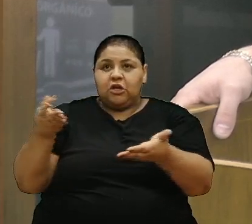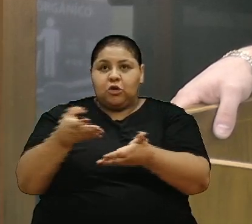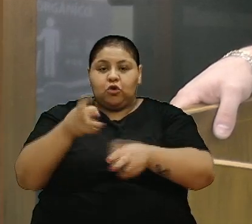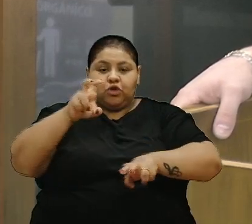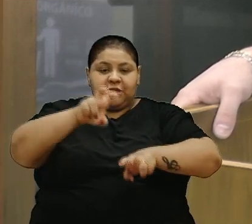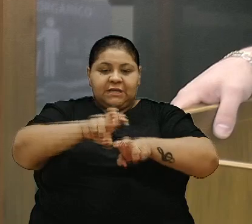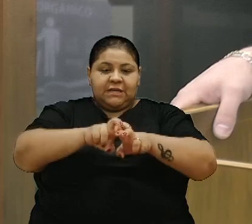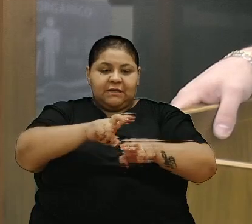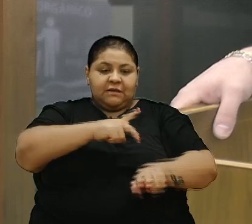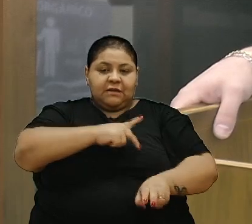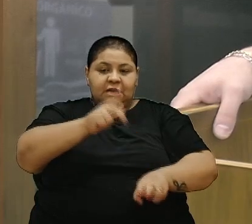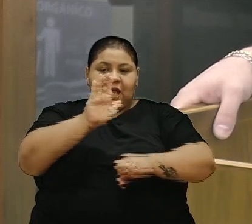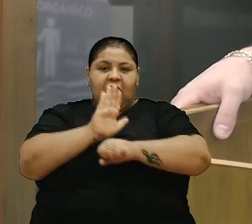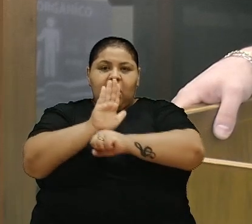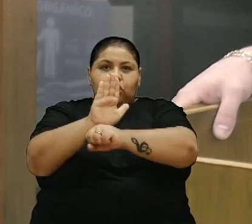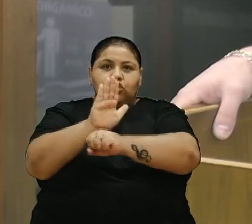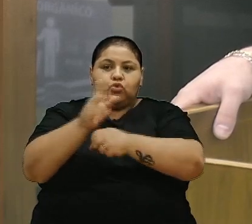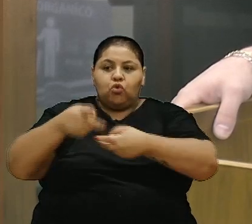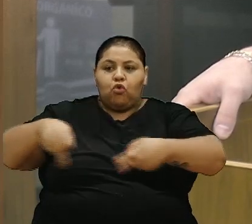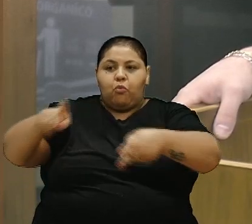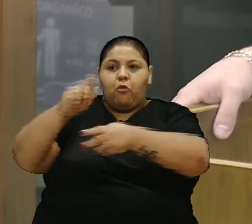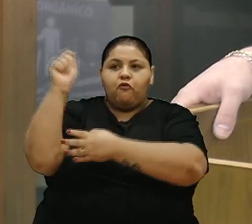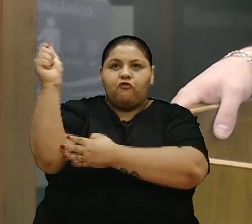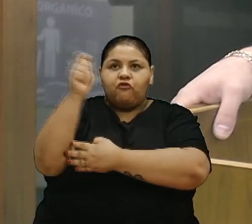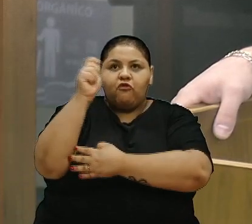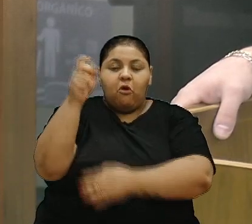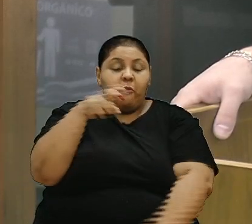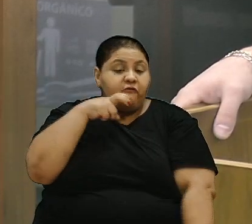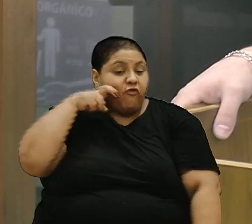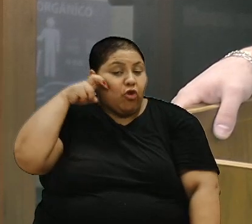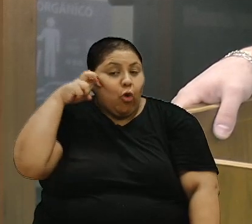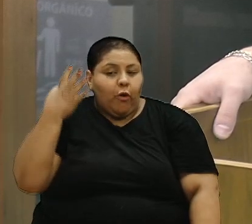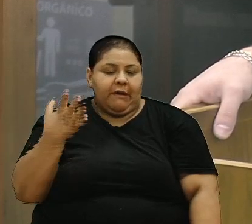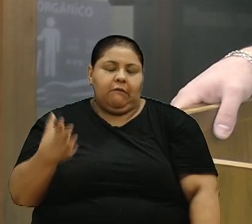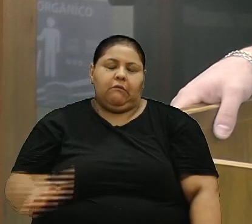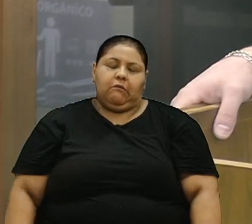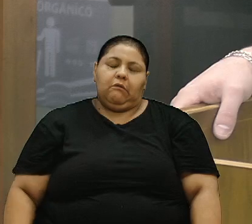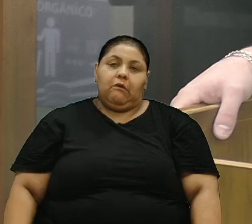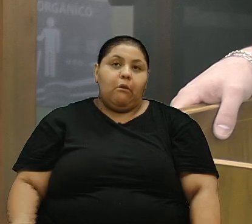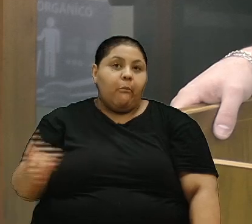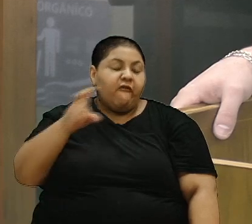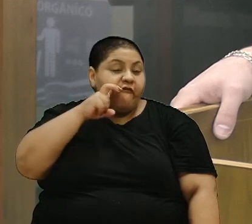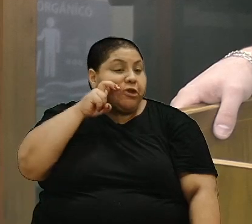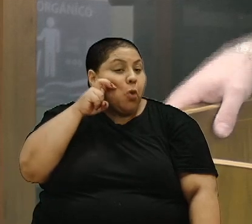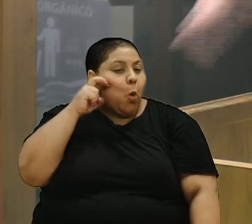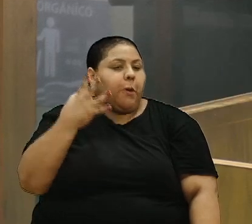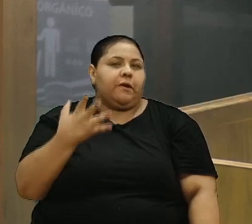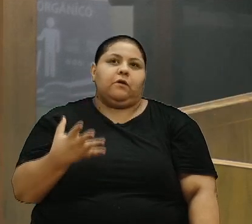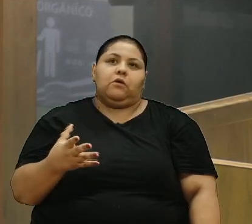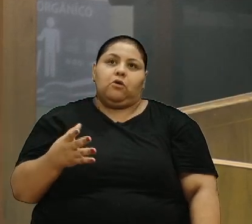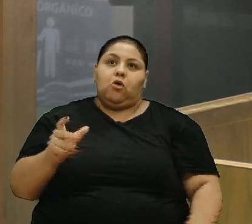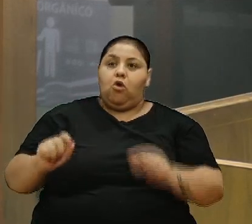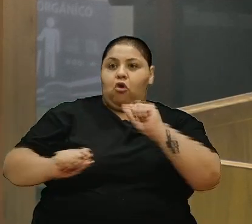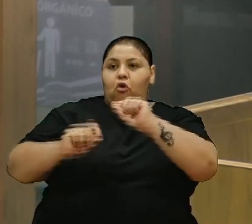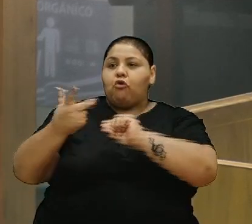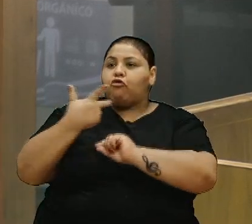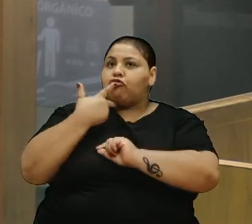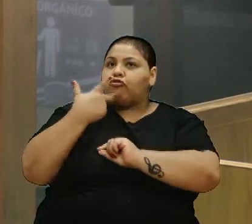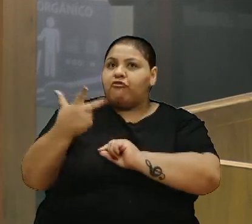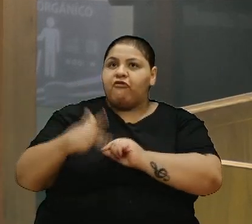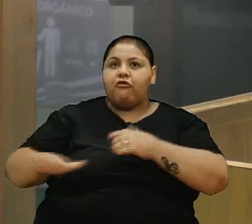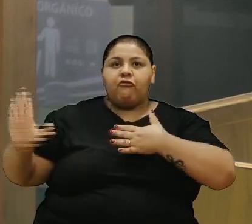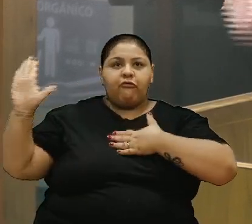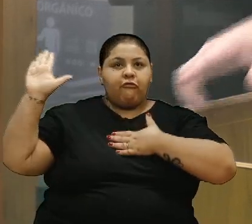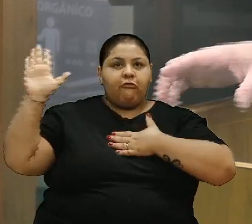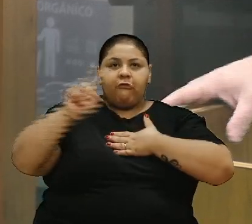com os gaúchos. Em nada. É uma vergonha. É uma vergonha o que ele falou, o que ele prometeu